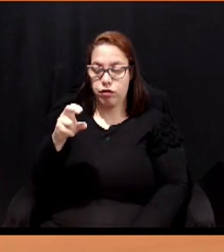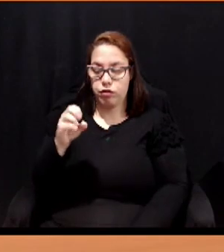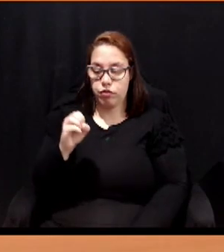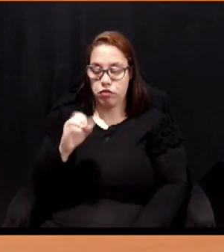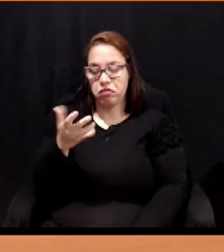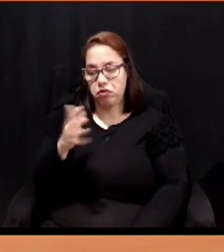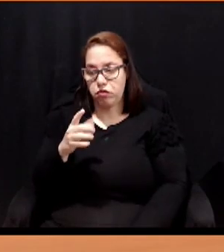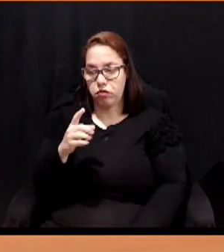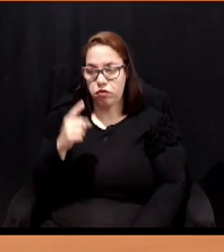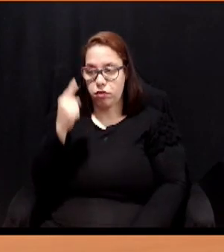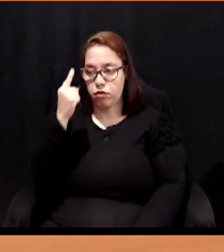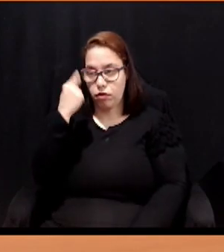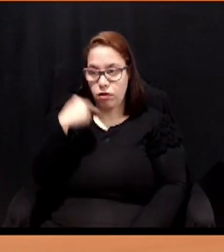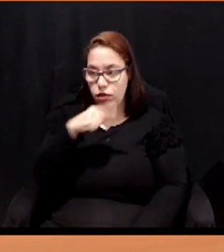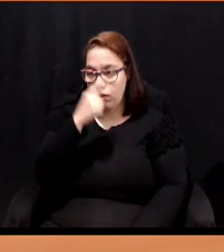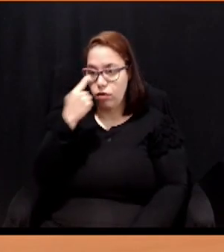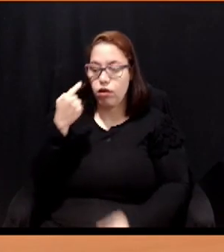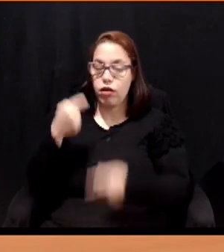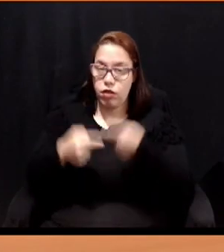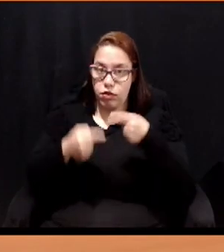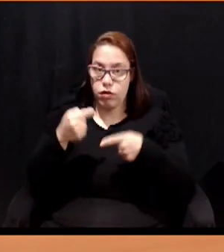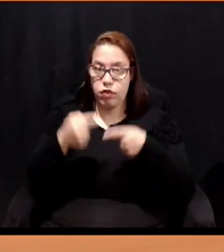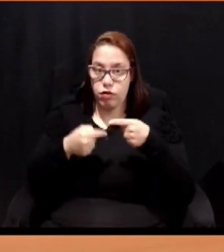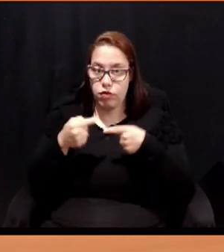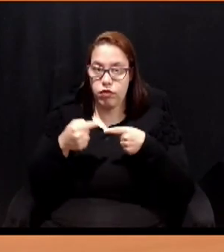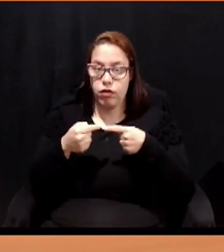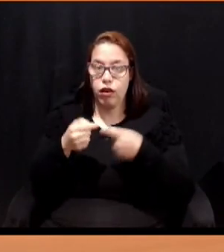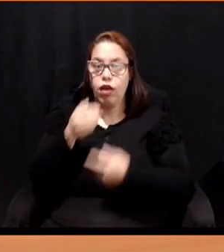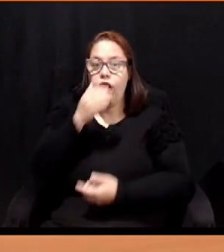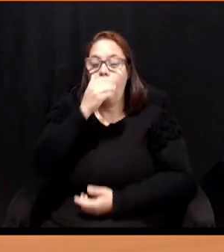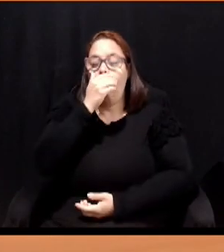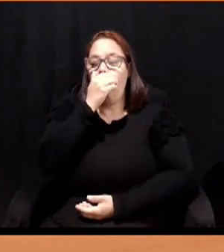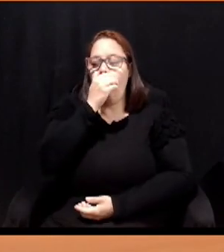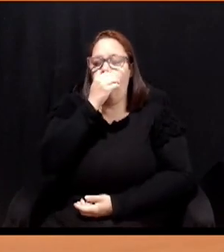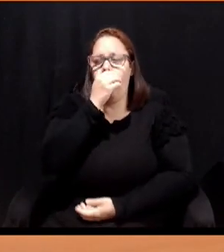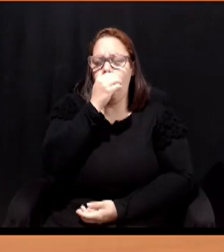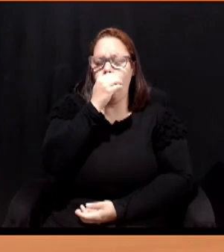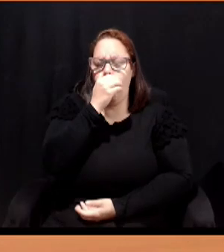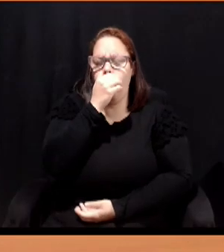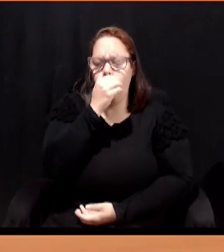para trazer debates, né, um formato um pouquinho mais enxuto